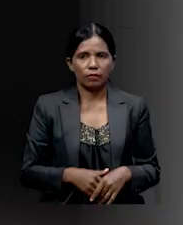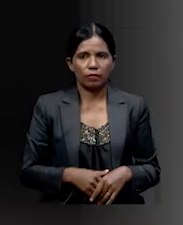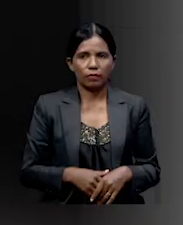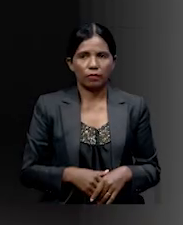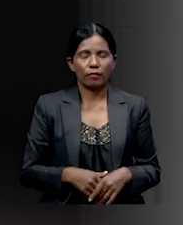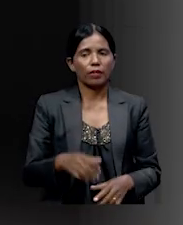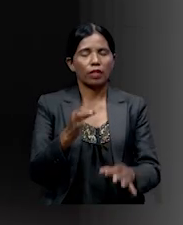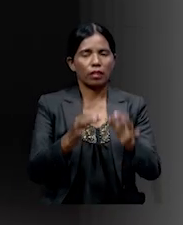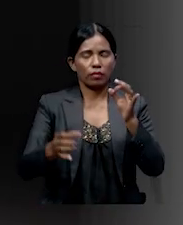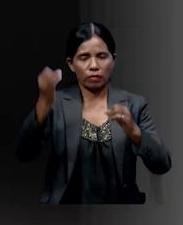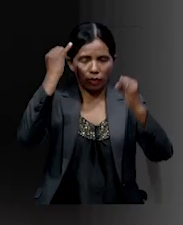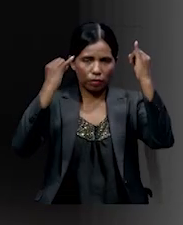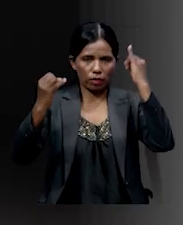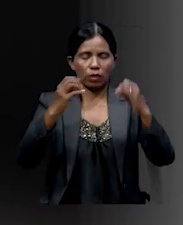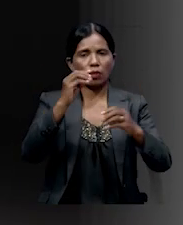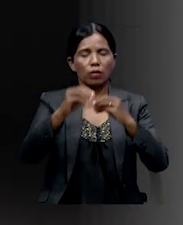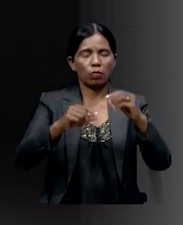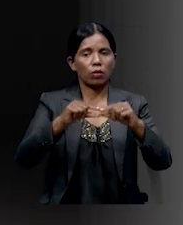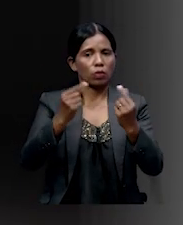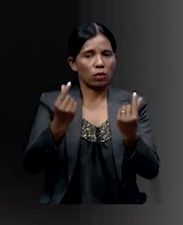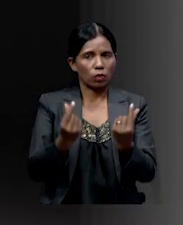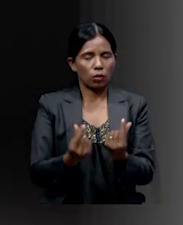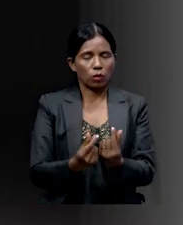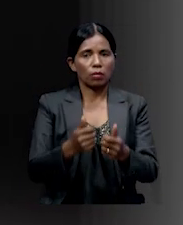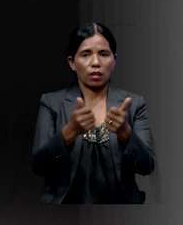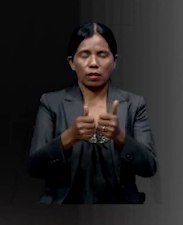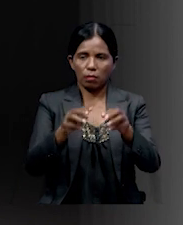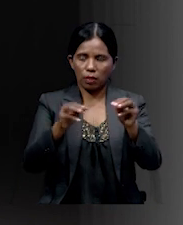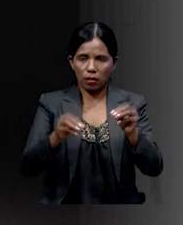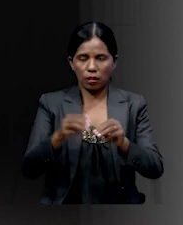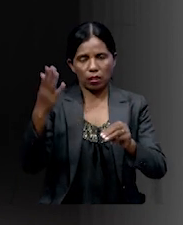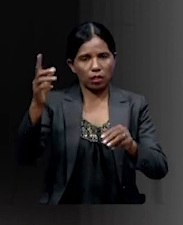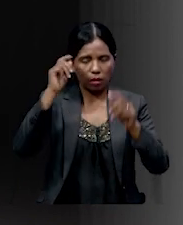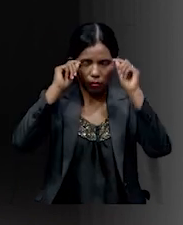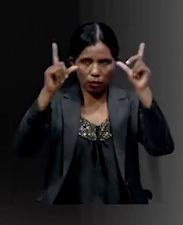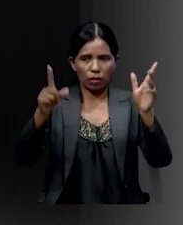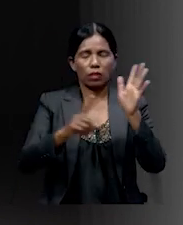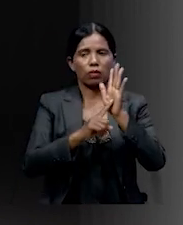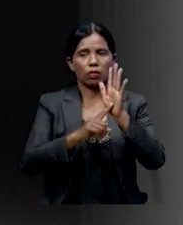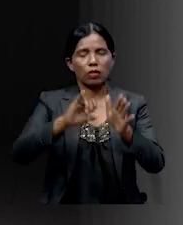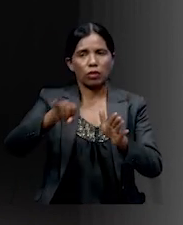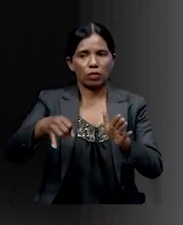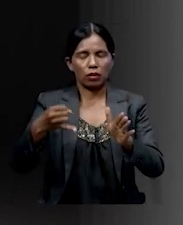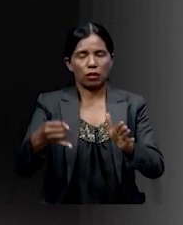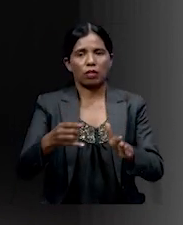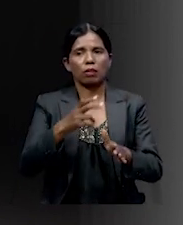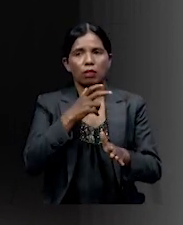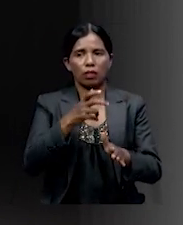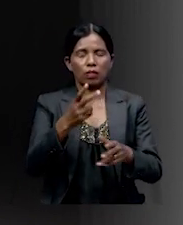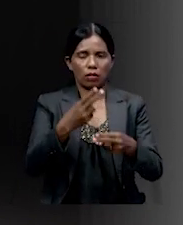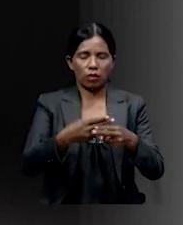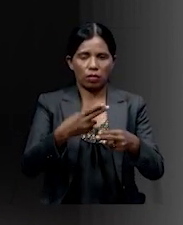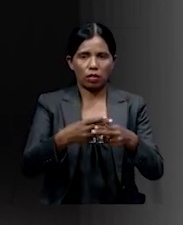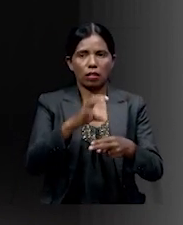Mais que informação com a existência do Grupo Gangues Imigrante Timoroan-Né, publica ONA Luiz Jornal Semanário Português Nian Honaran